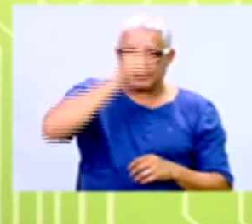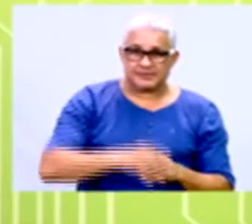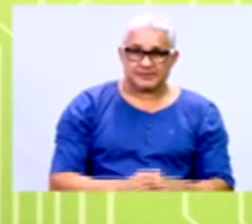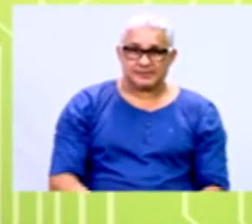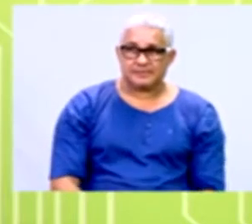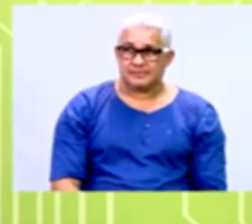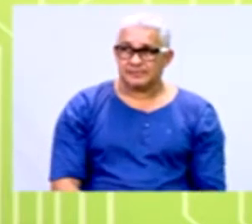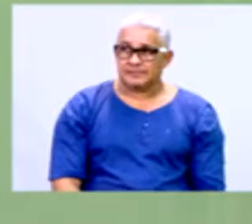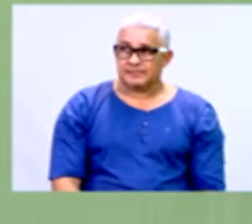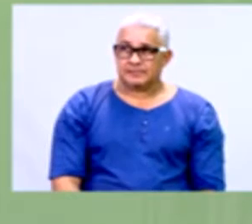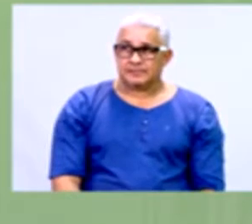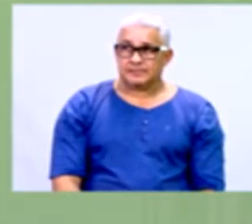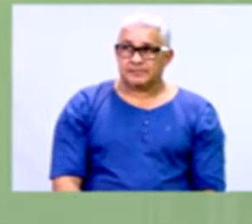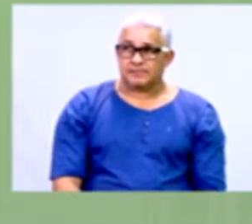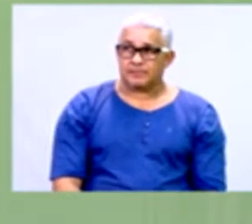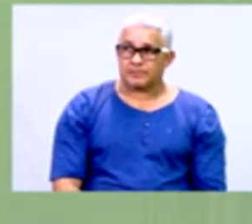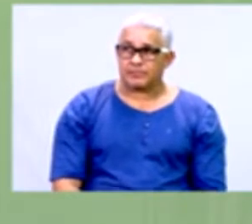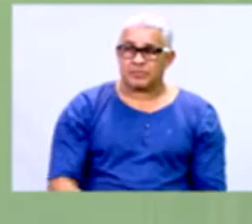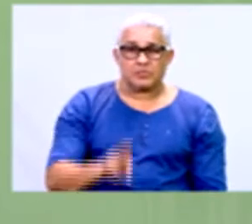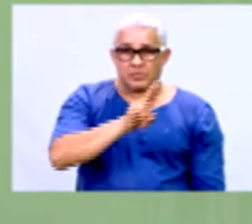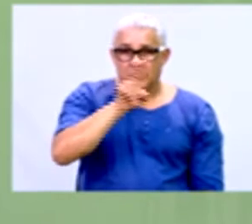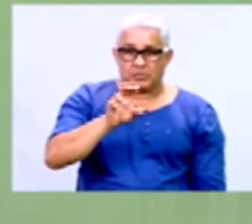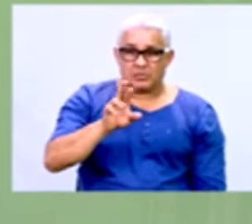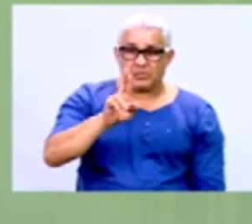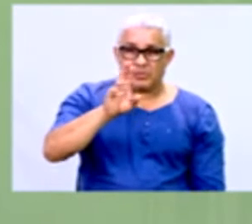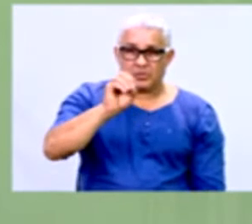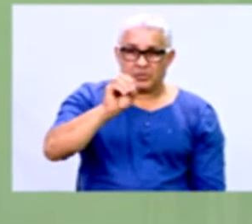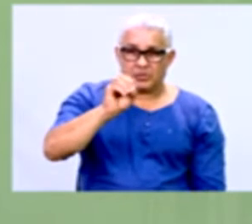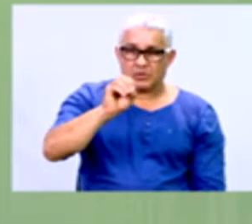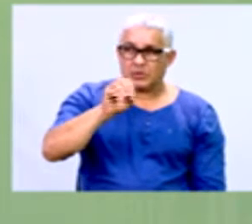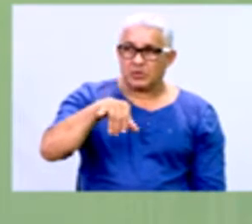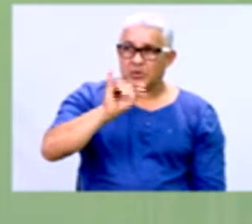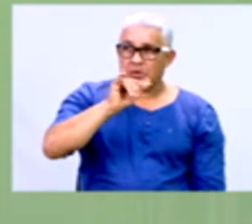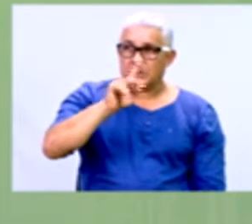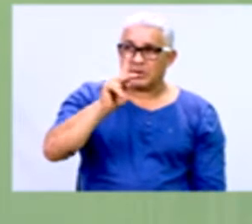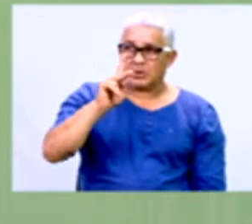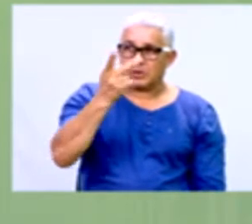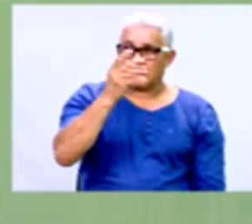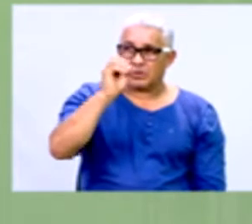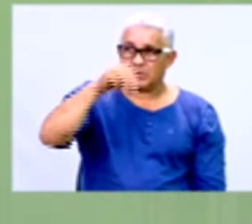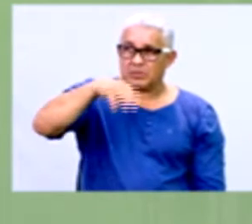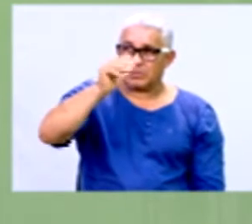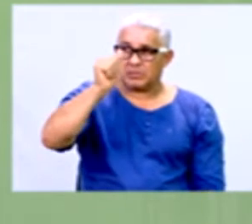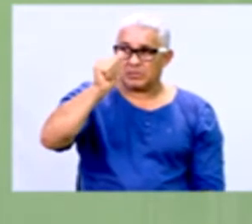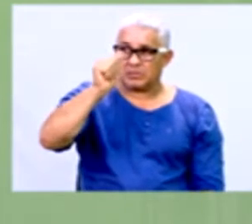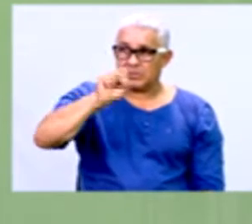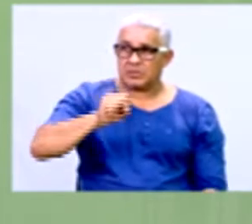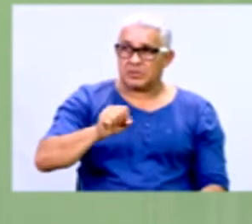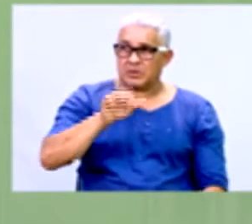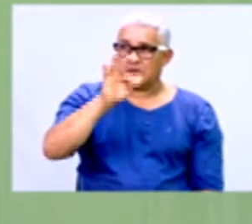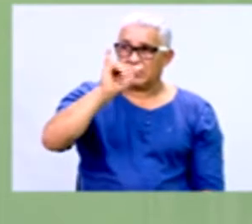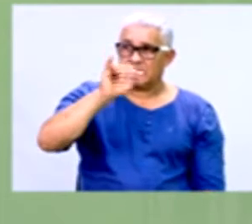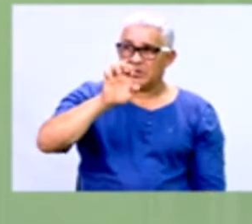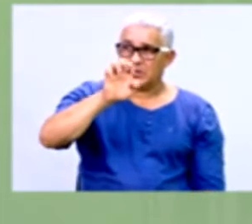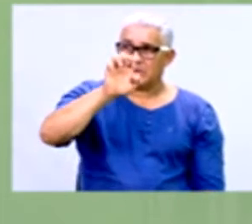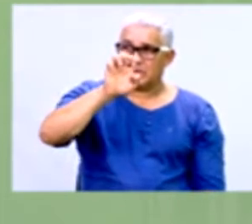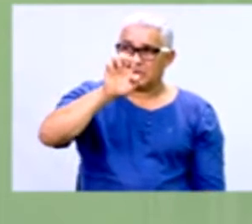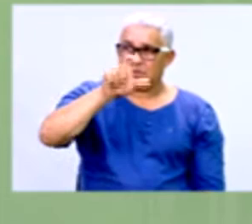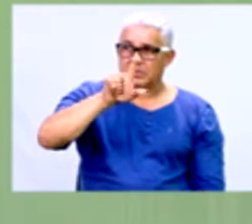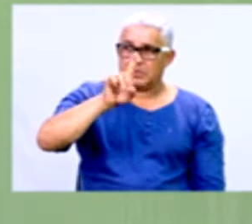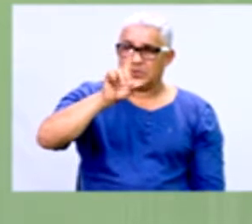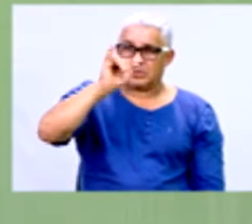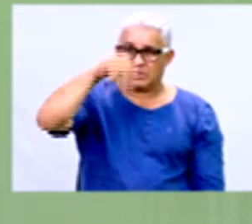padrão REST é o Roy Thomas Fielding, que é um cientista americano, né, que ele